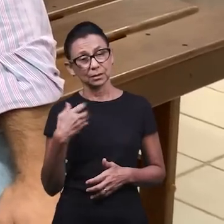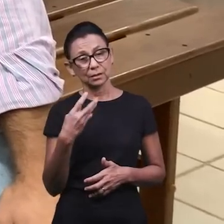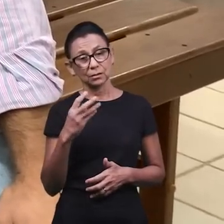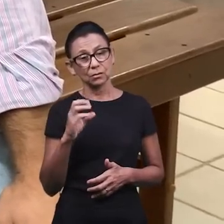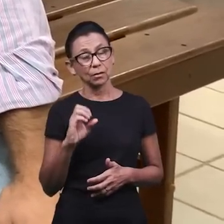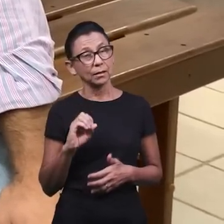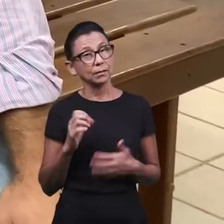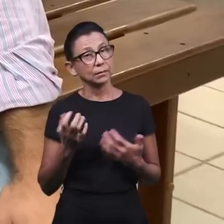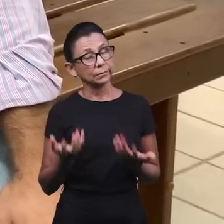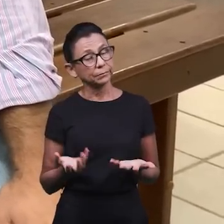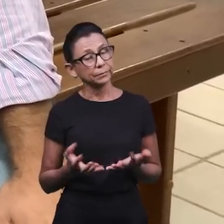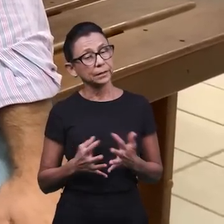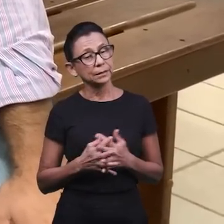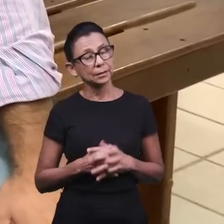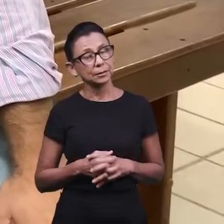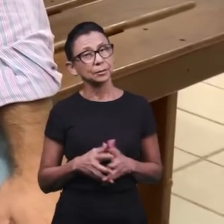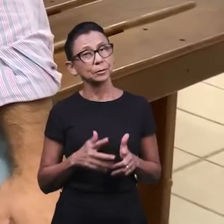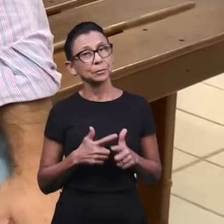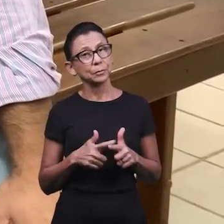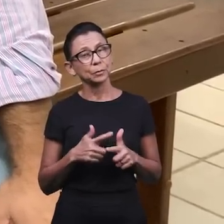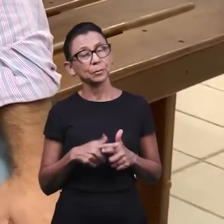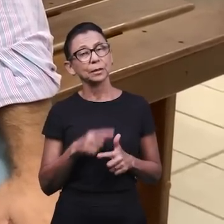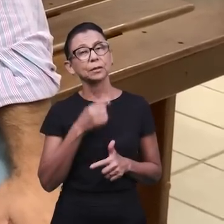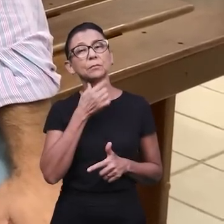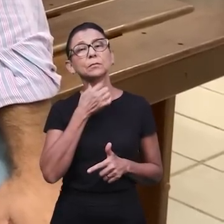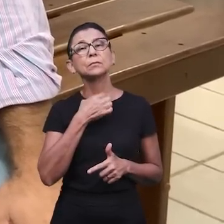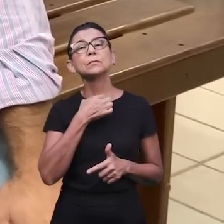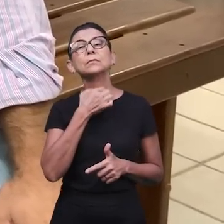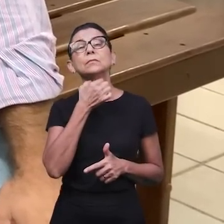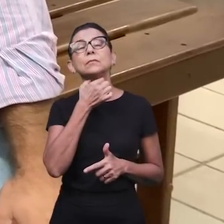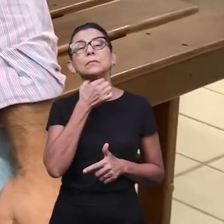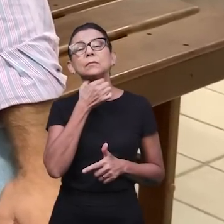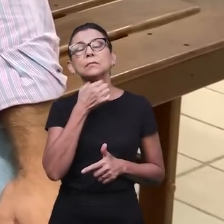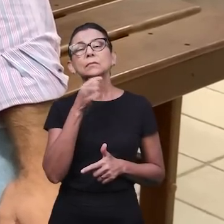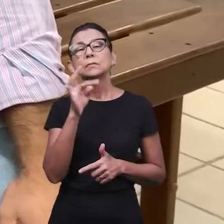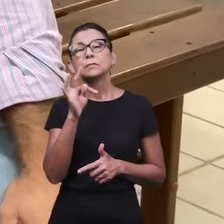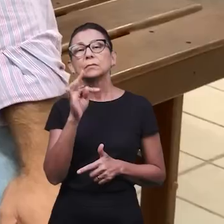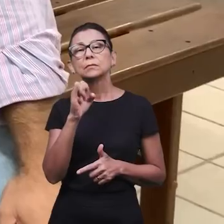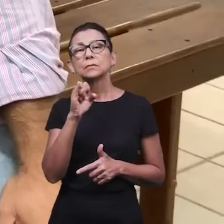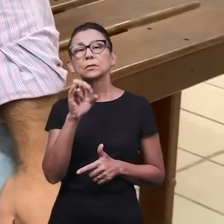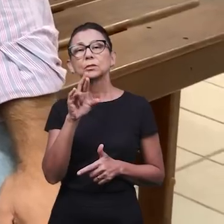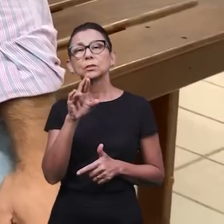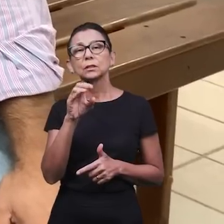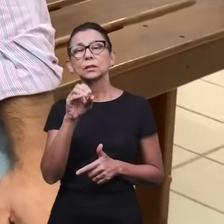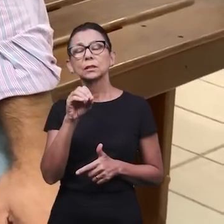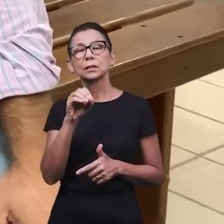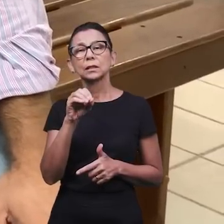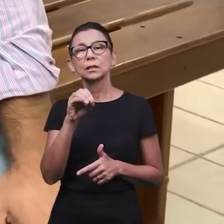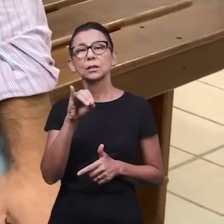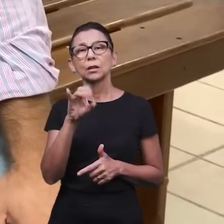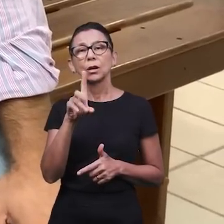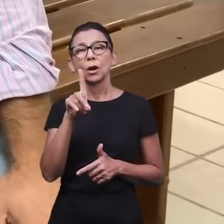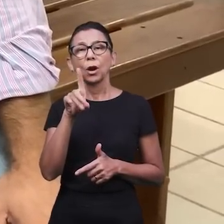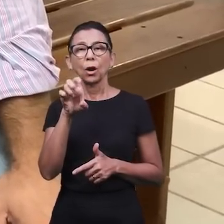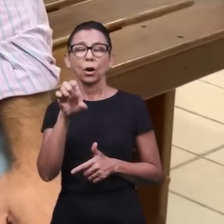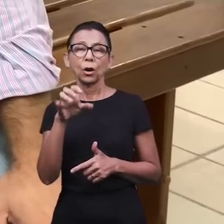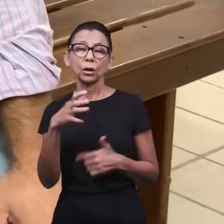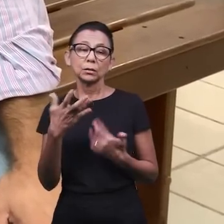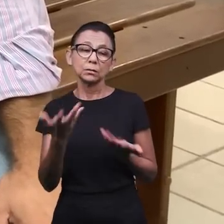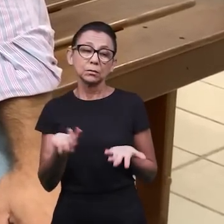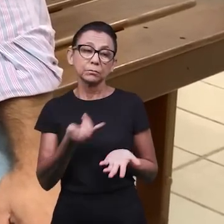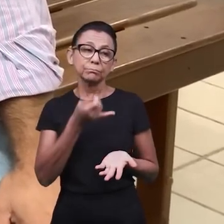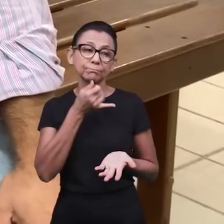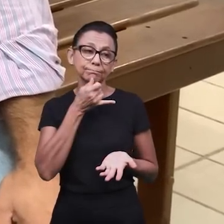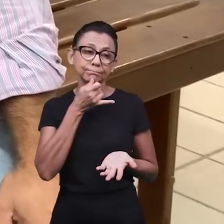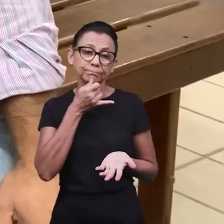anos, tu tem problema de hipotireoidismo, mais o mioma. Infelizmente, o teu colo do útero